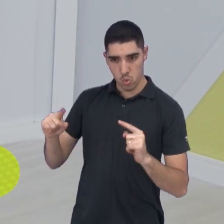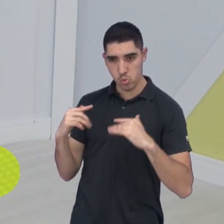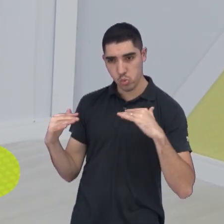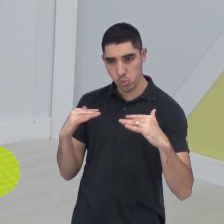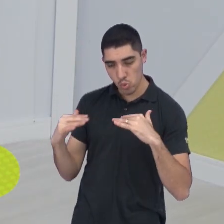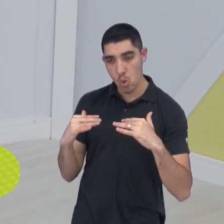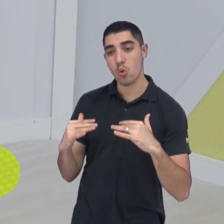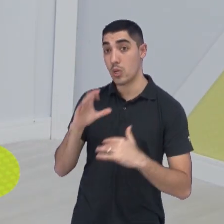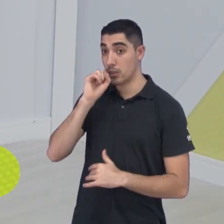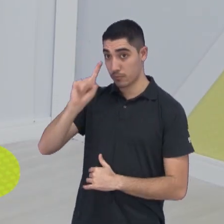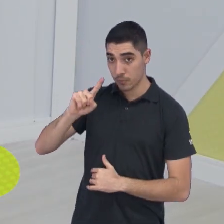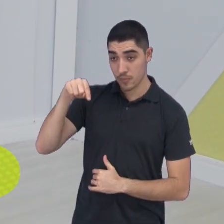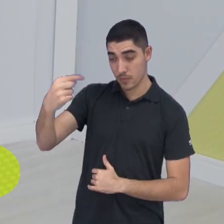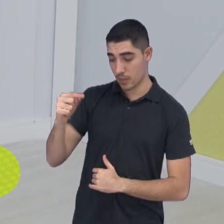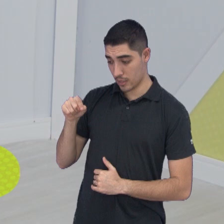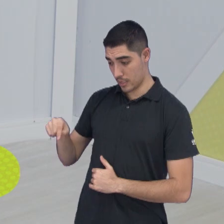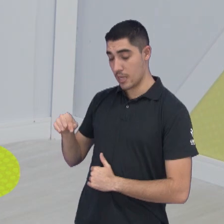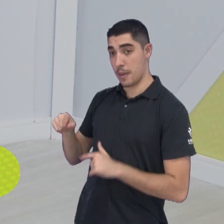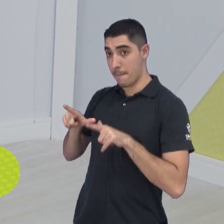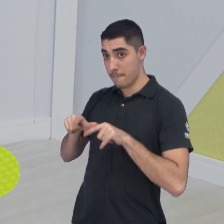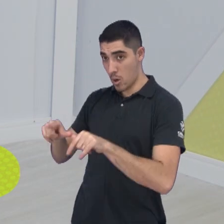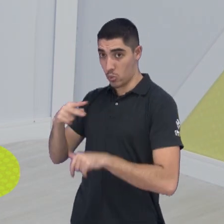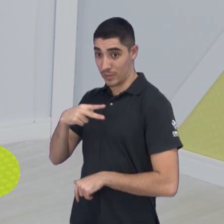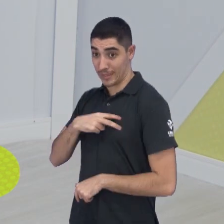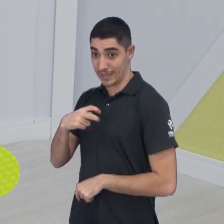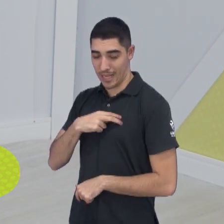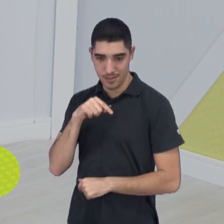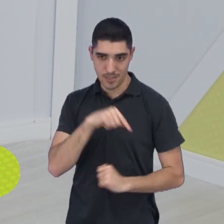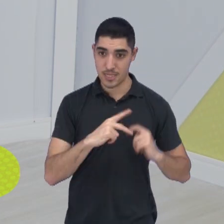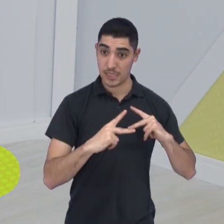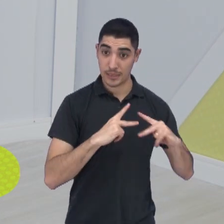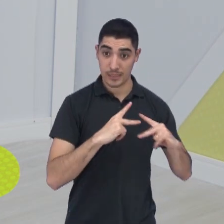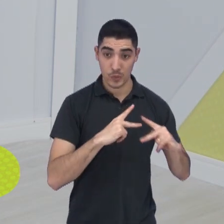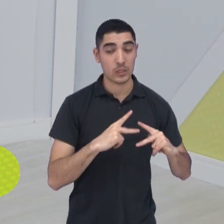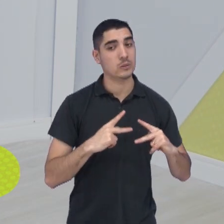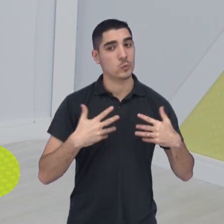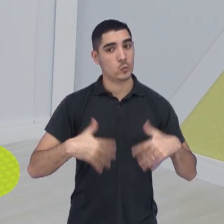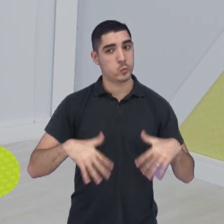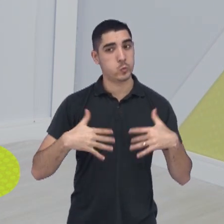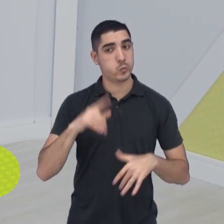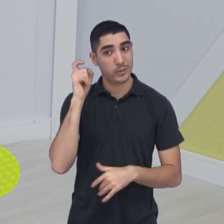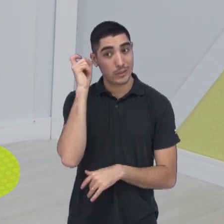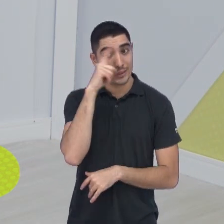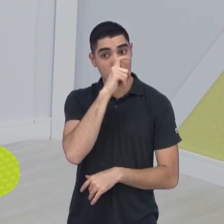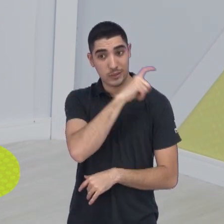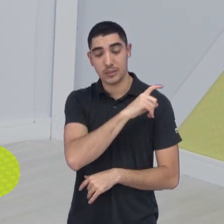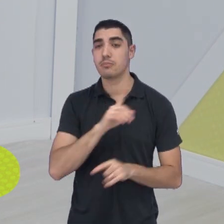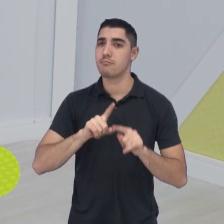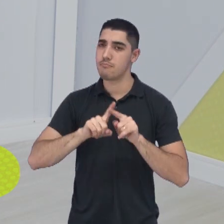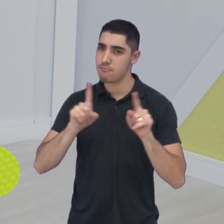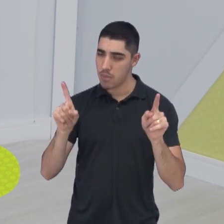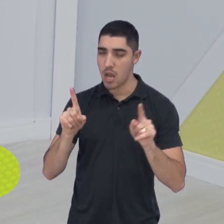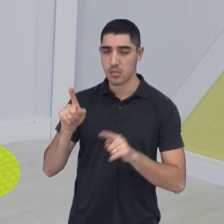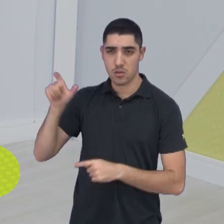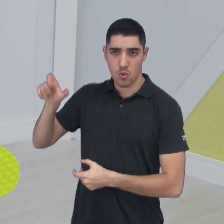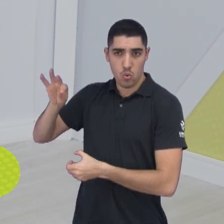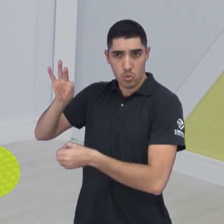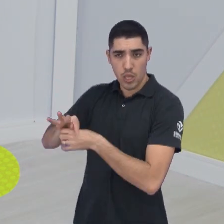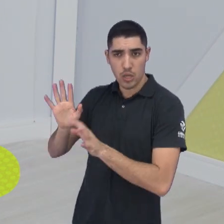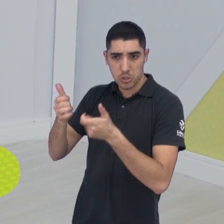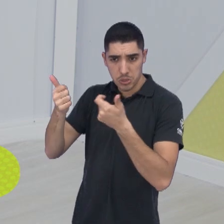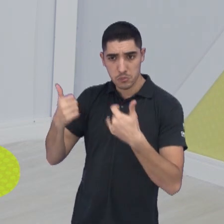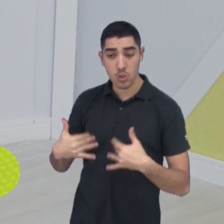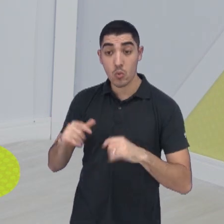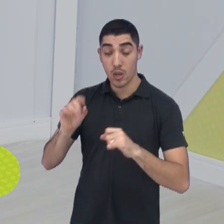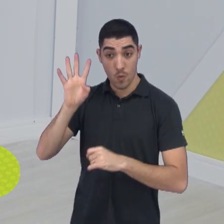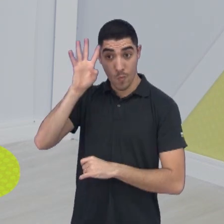matéria, próximo sábado contra o SESI Bauru, parada mais do que complicada para a equipe do São José, mas como disse o Reinaldo Bacilieri, que aliás